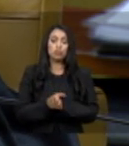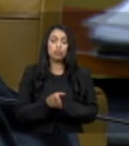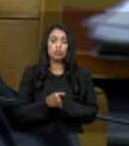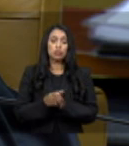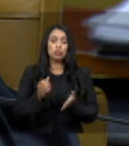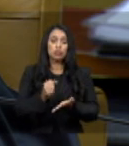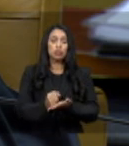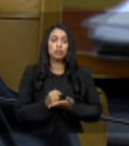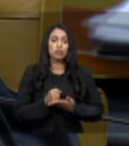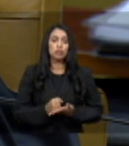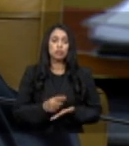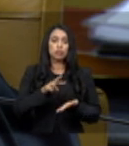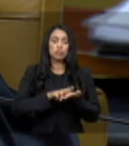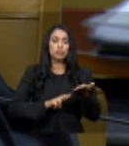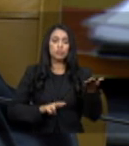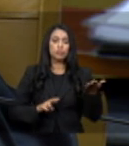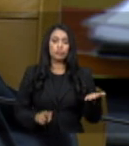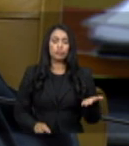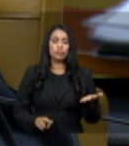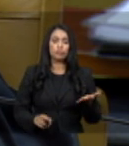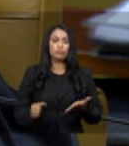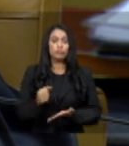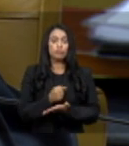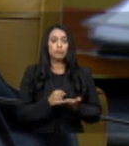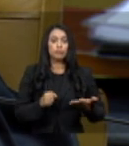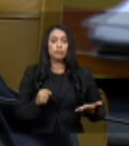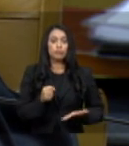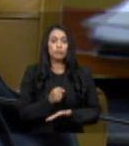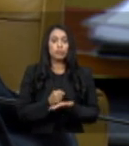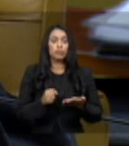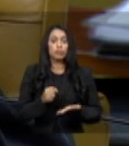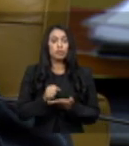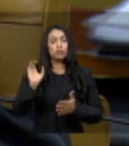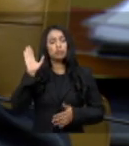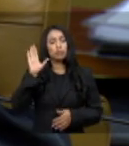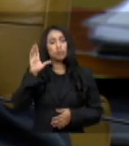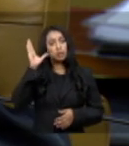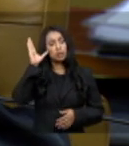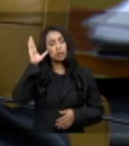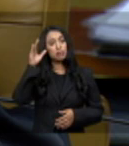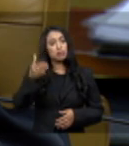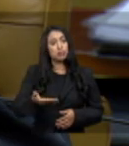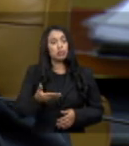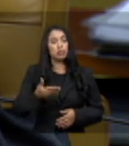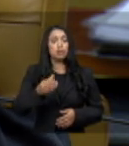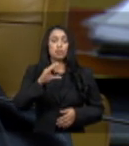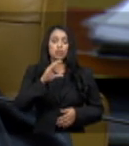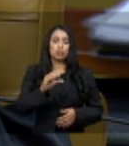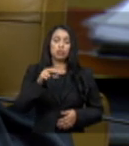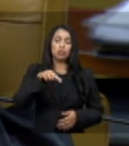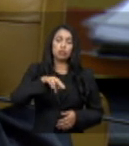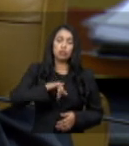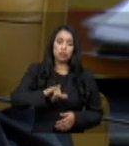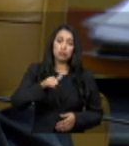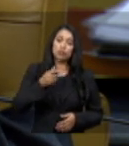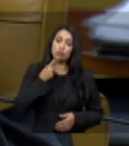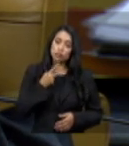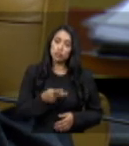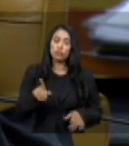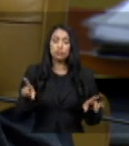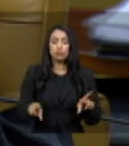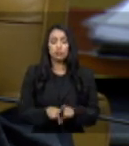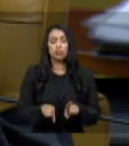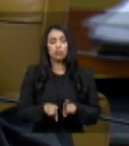pelo eminente relator ou com base na decisão do cnj uma que já foi até